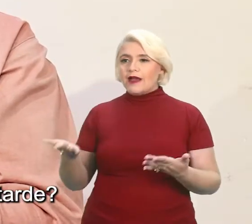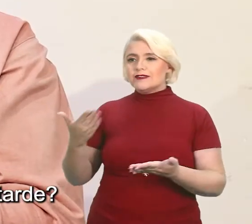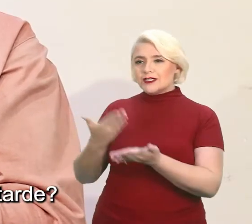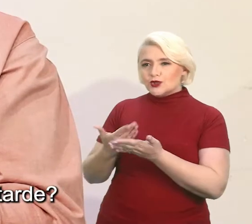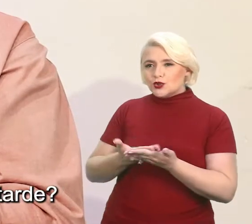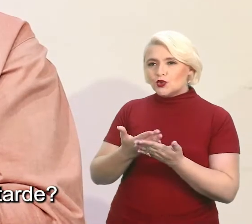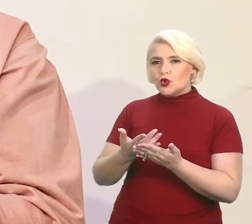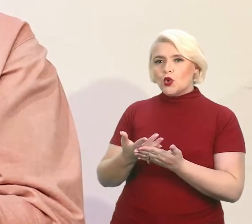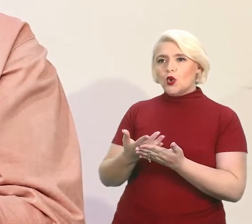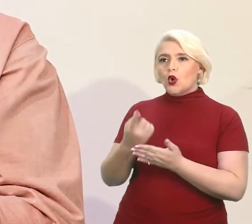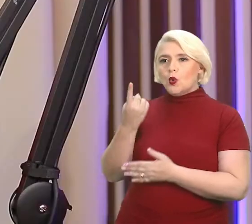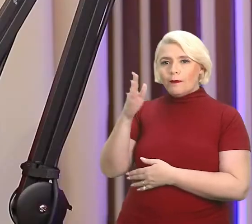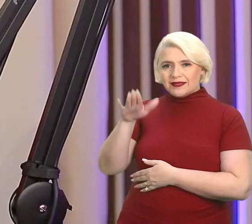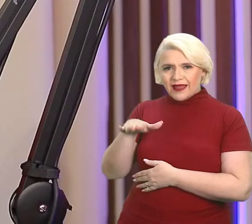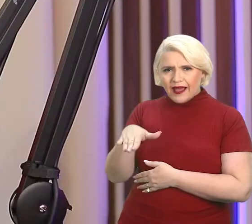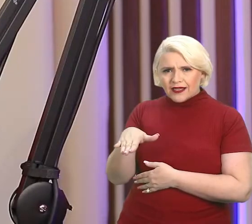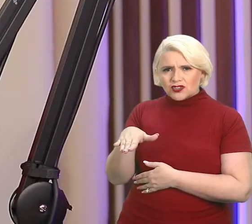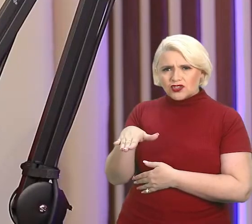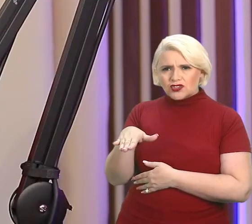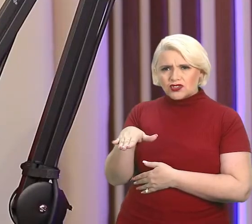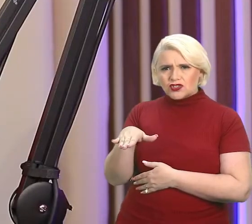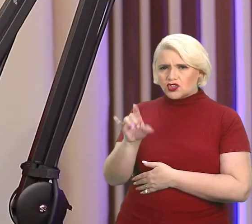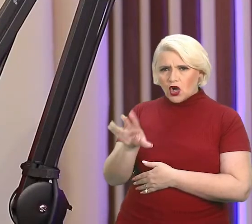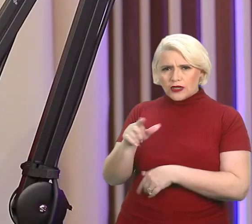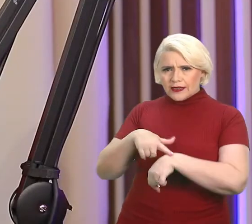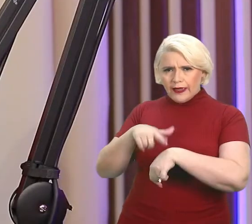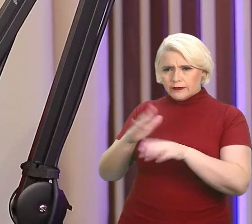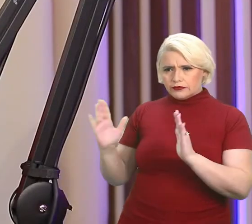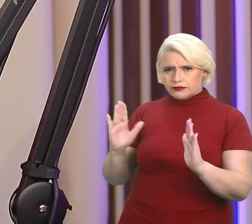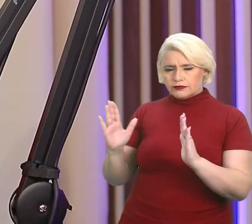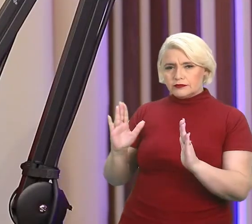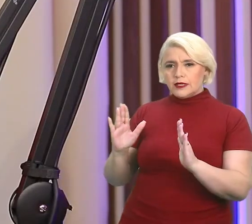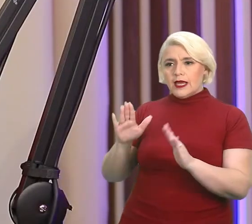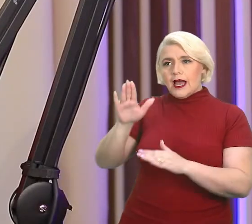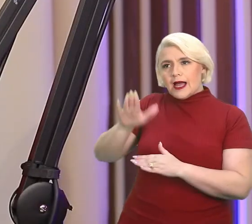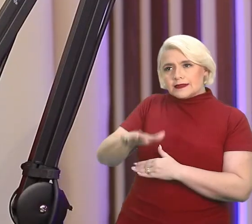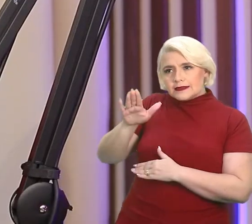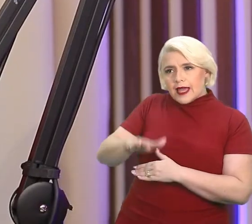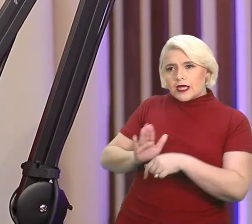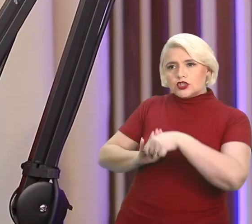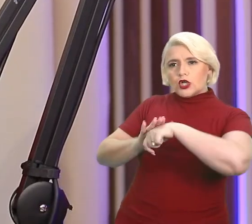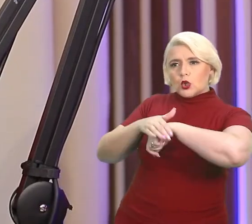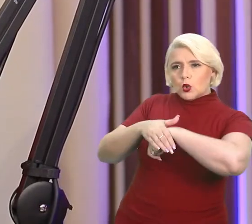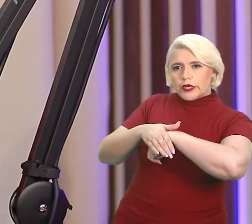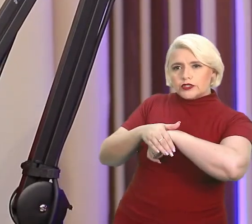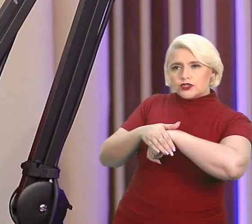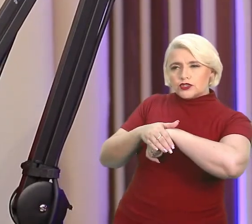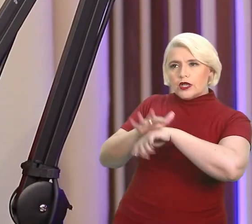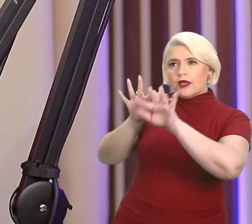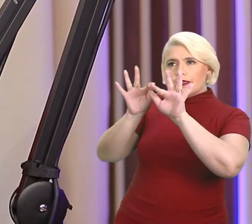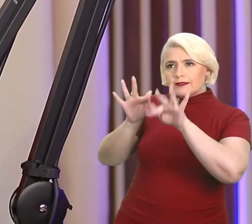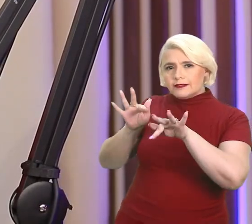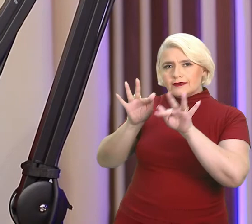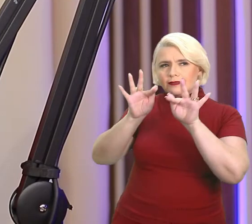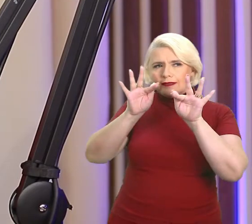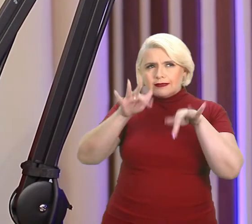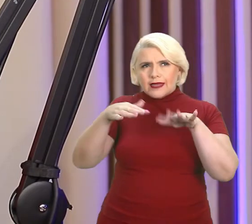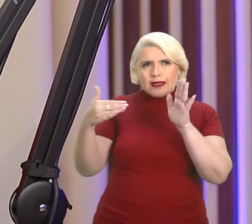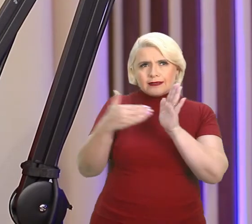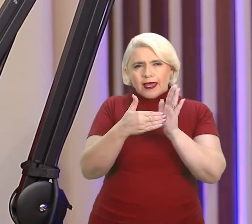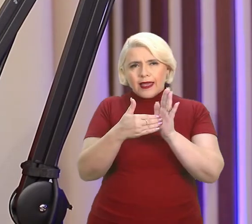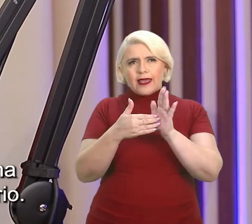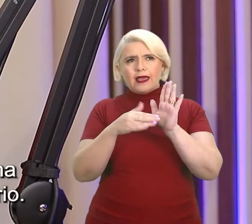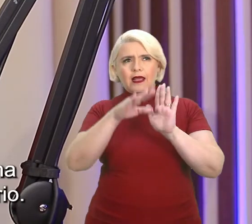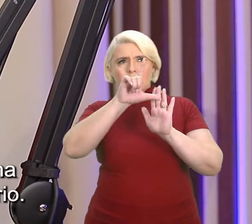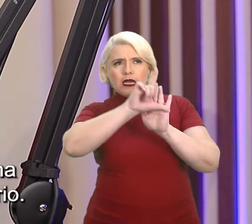estudaram o repertório numa tarde? Numa metade da tarde, noite, terminando... Não, até a metade